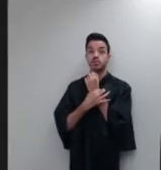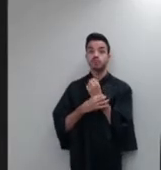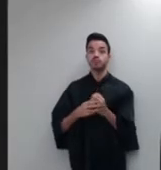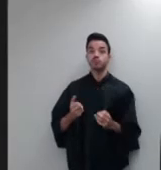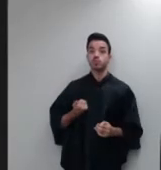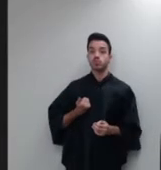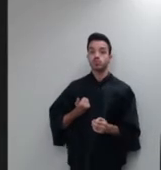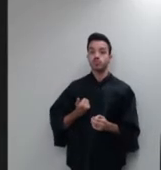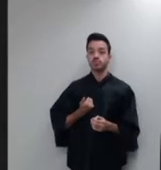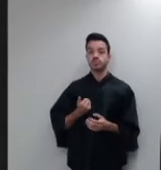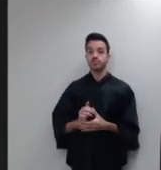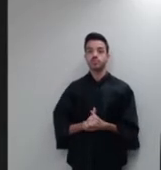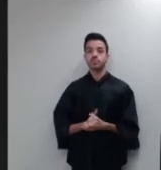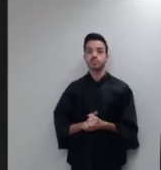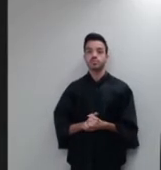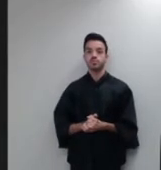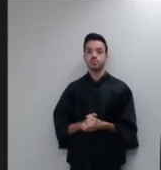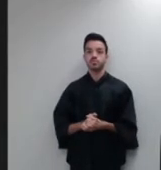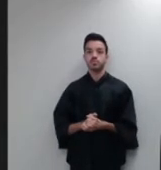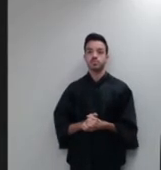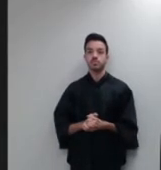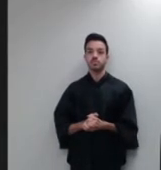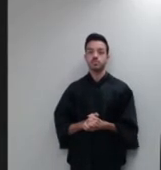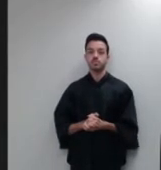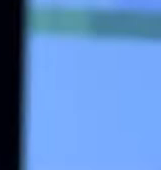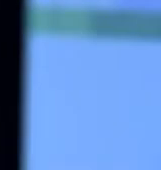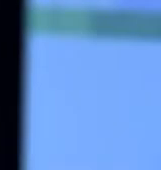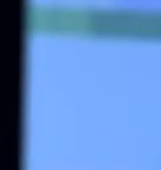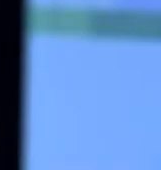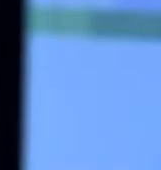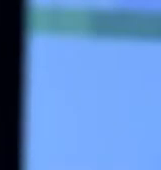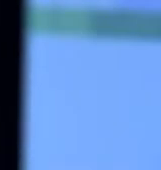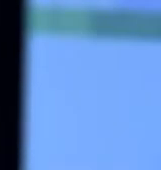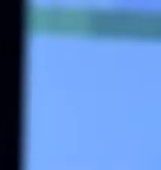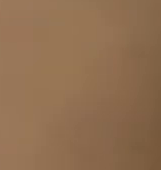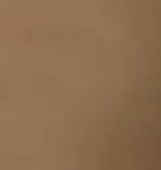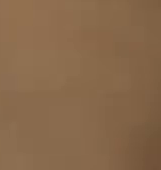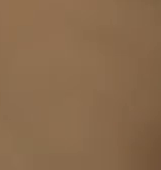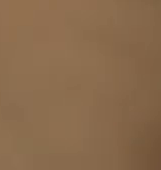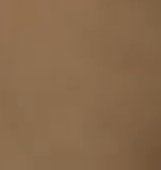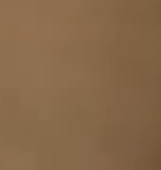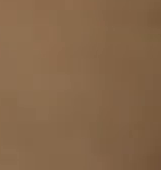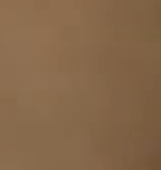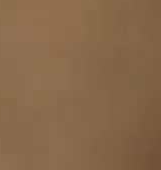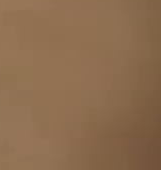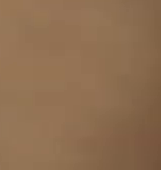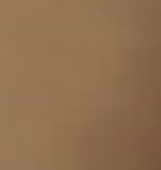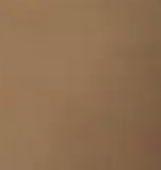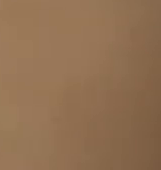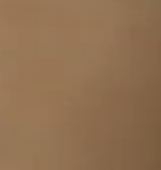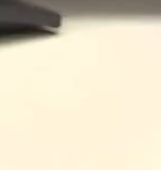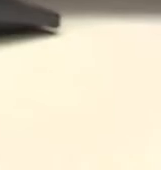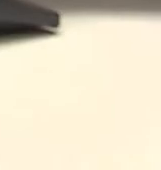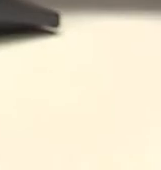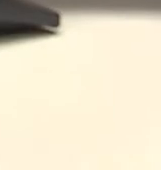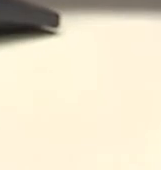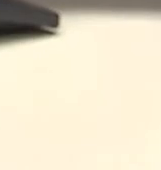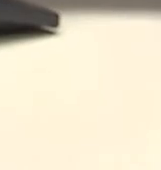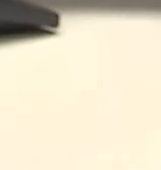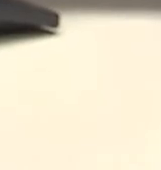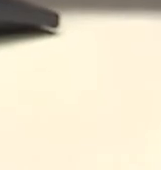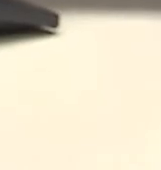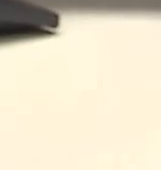quinta turma do STJ afastou a multa de R$1 milhão aplicada a um provedor de redes sociais por descumprir a ordem judicial